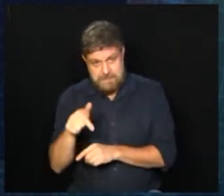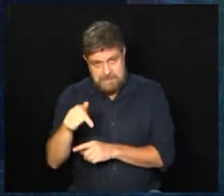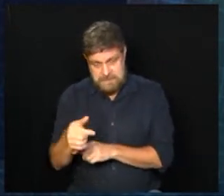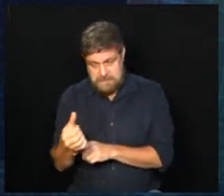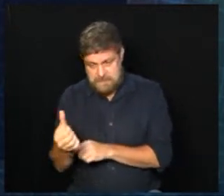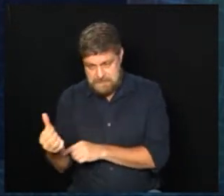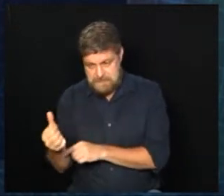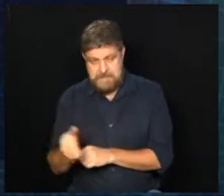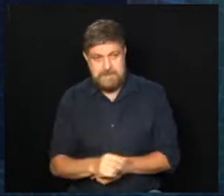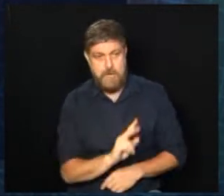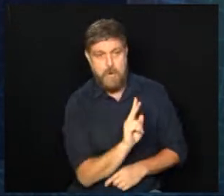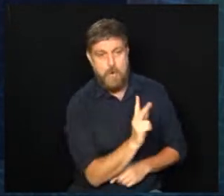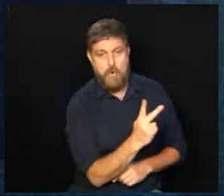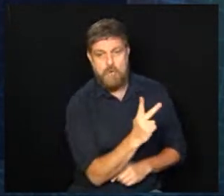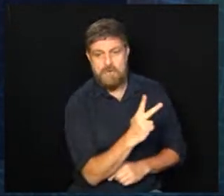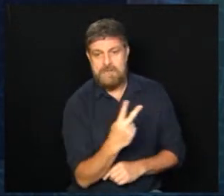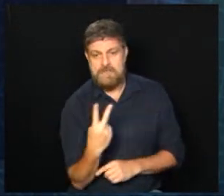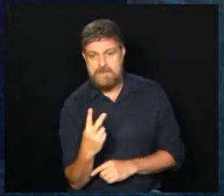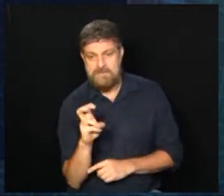26.766, Hortolândia,